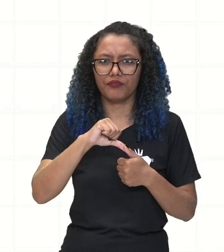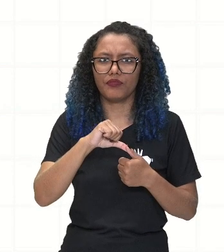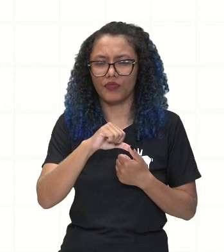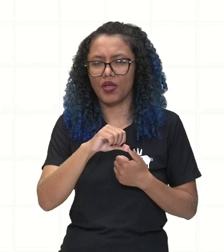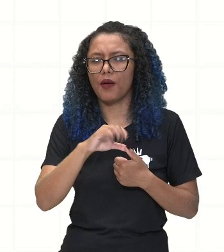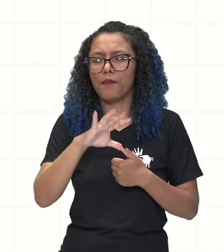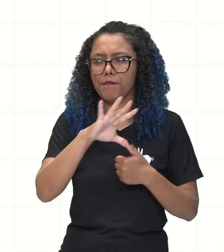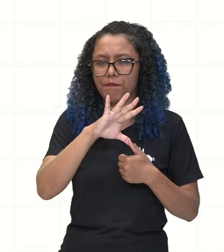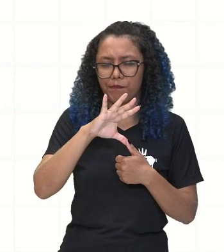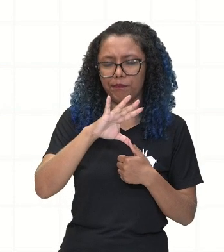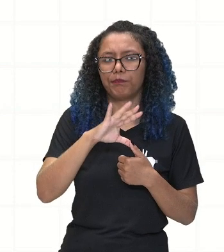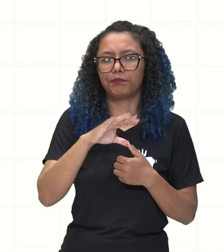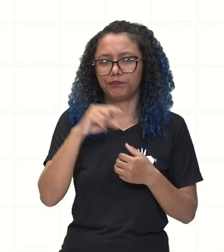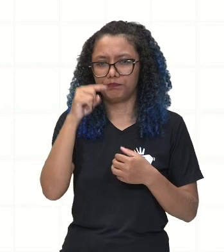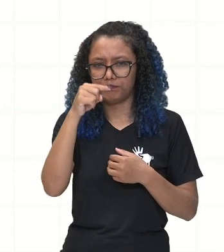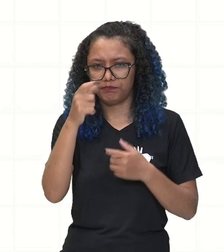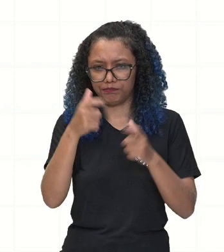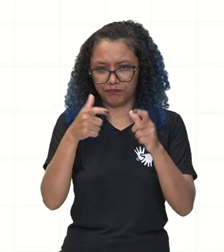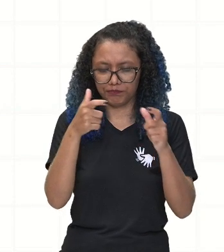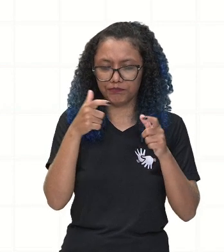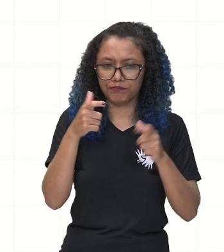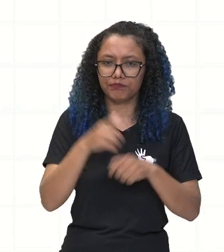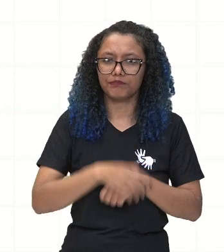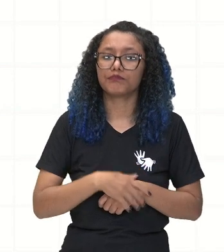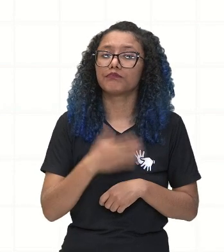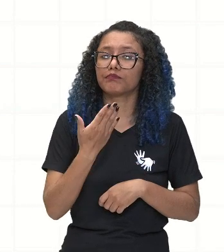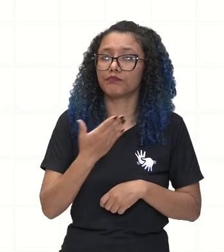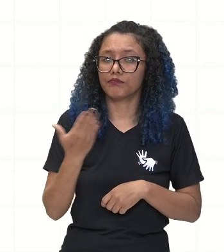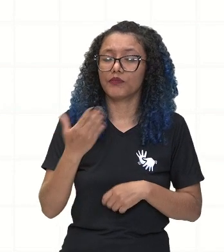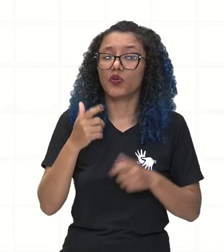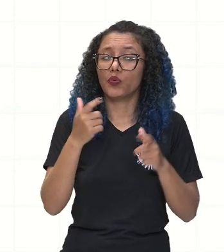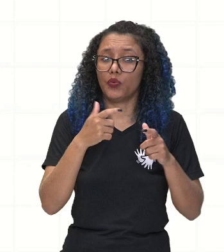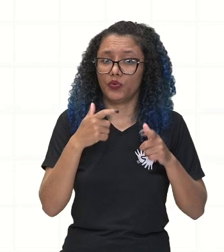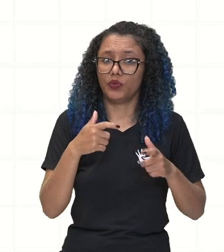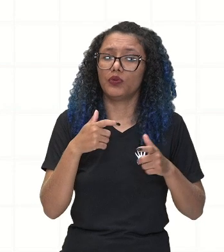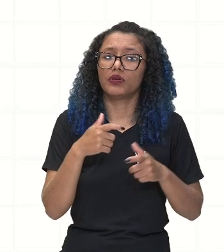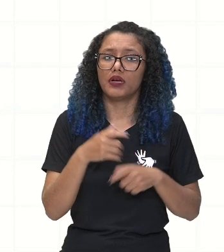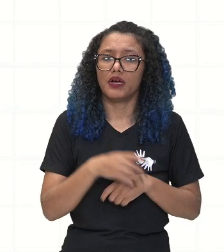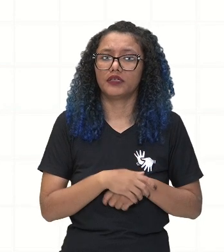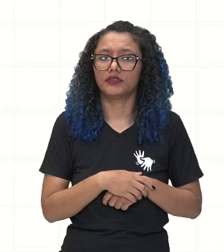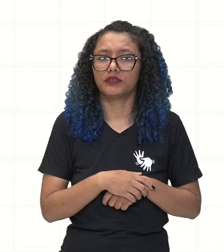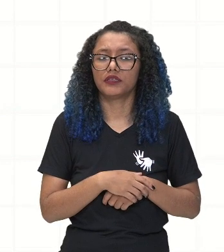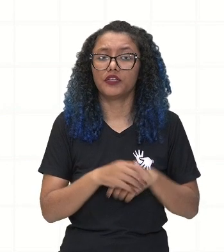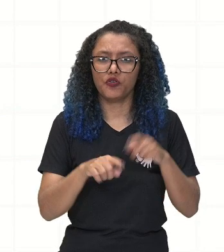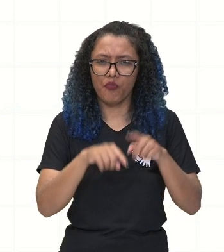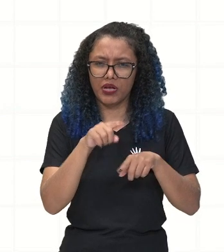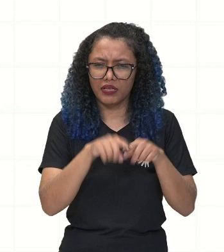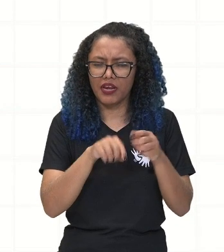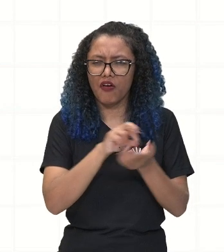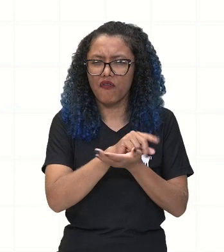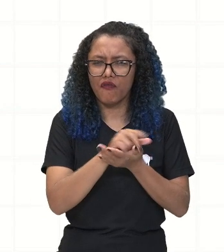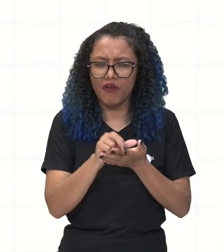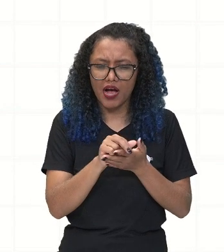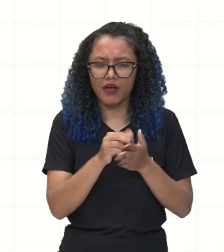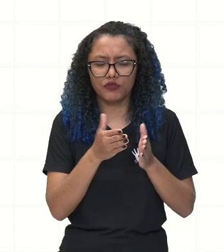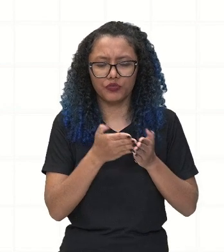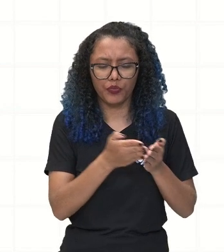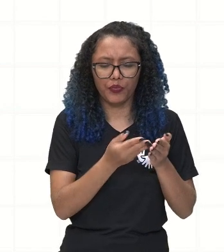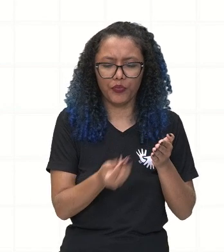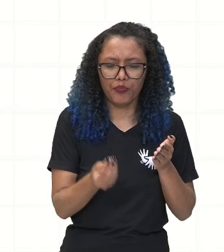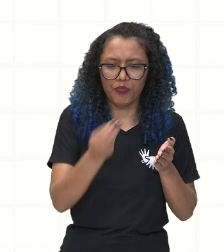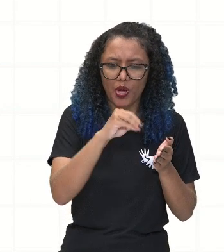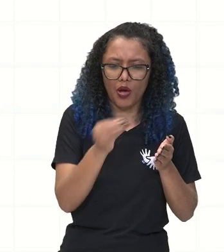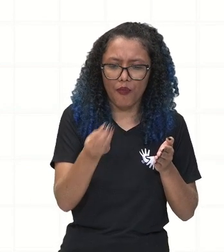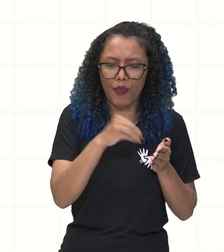Norte. Então, esses territórios eram os locais em que havia o embarque de mercadorias para o porto